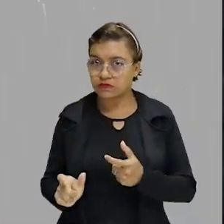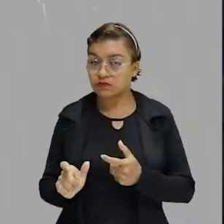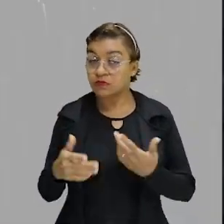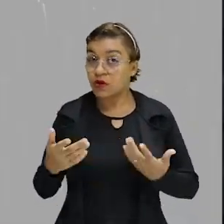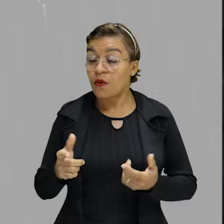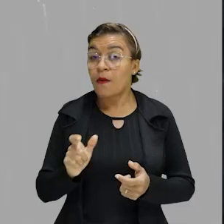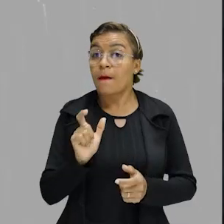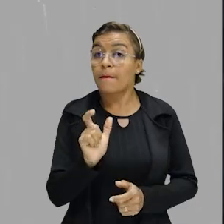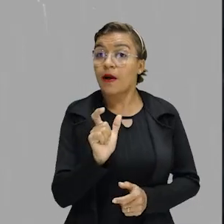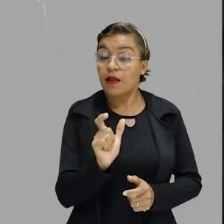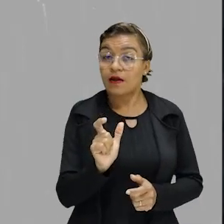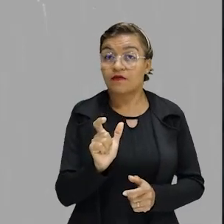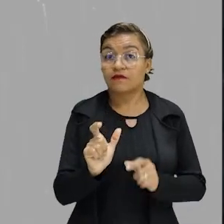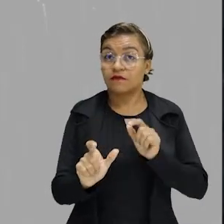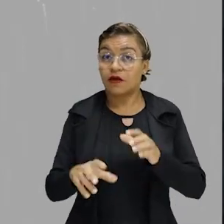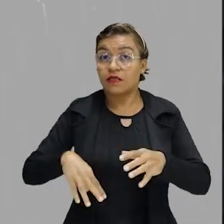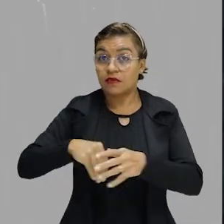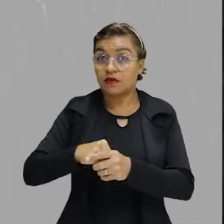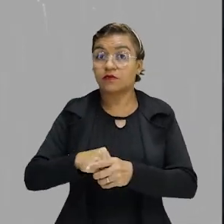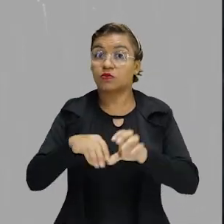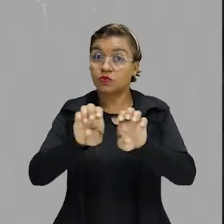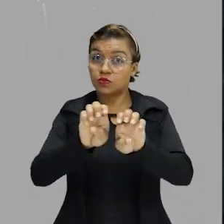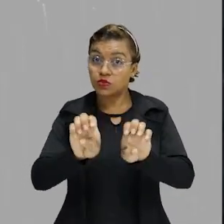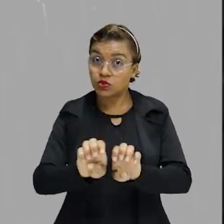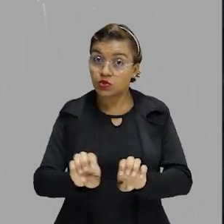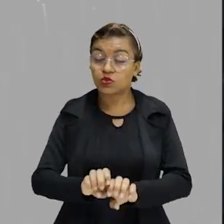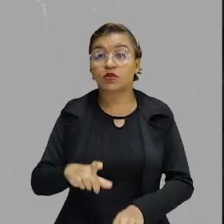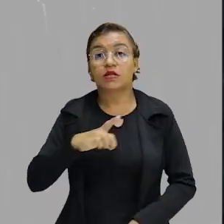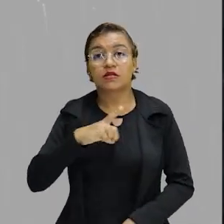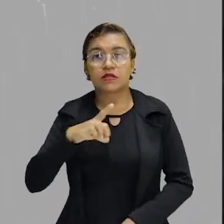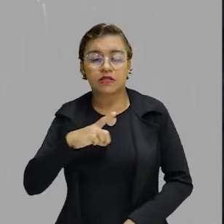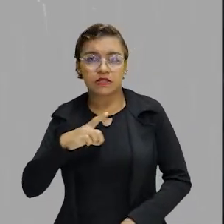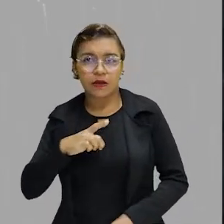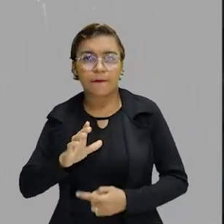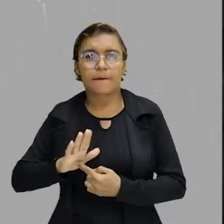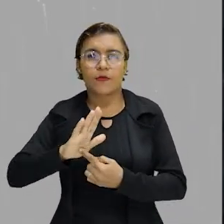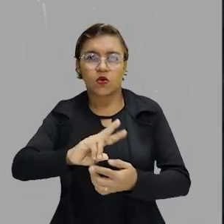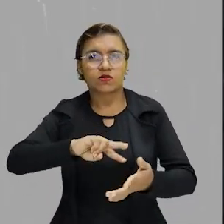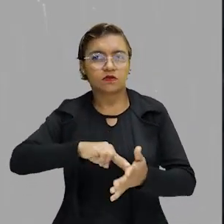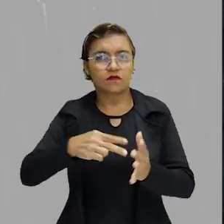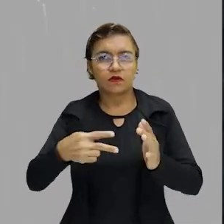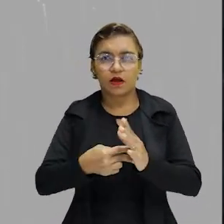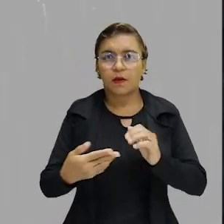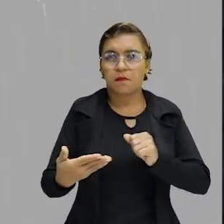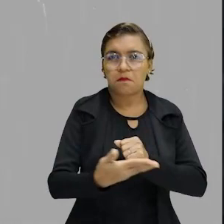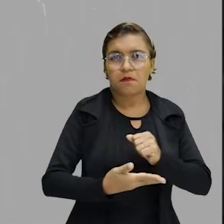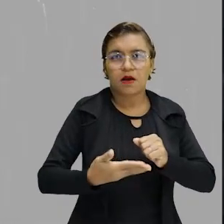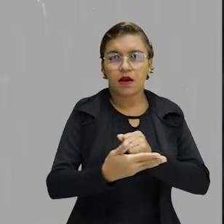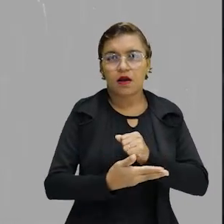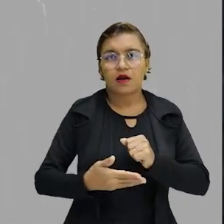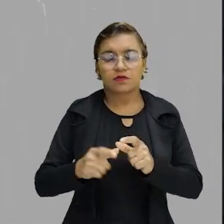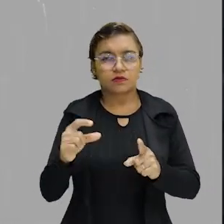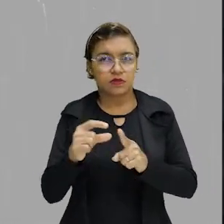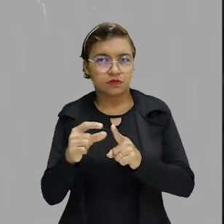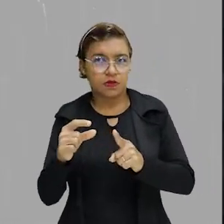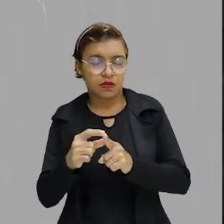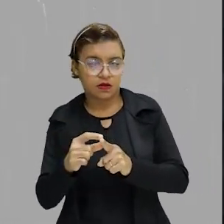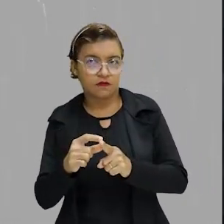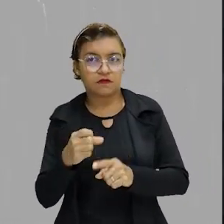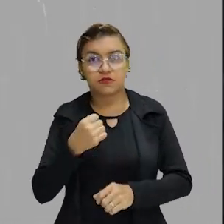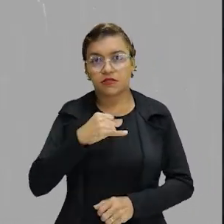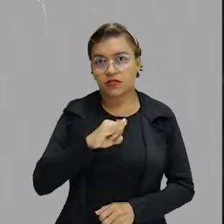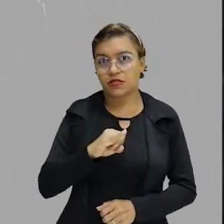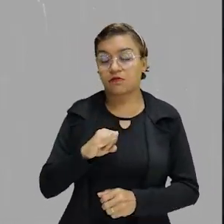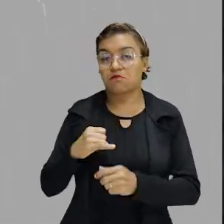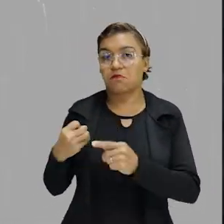todas compostas por estruturas. Algumas estruturas para trazer o significado básico da palavra, outra para indicar o singular e o